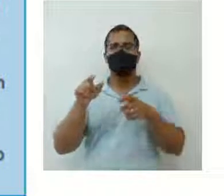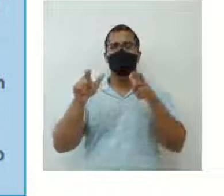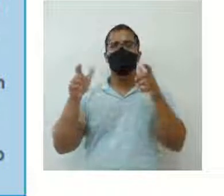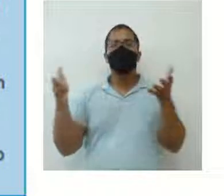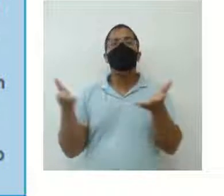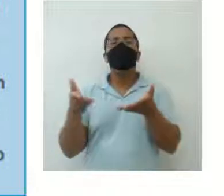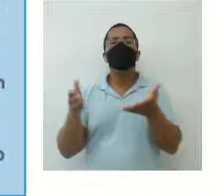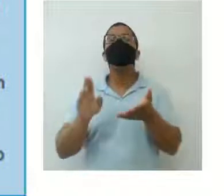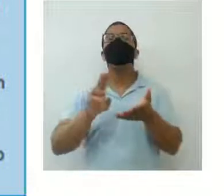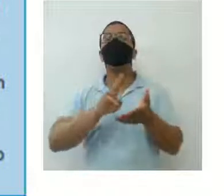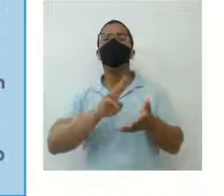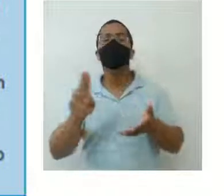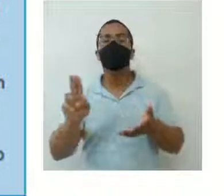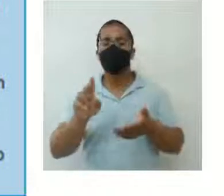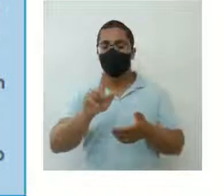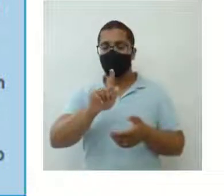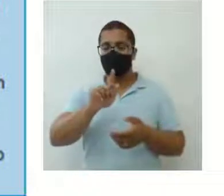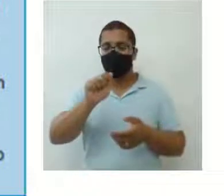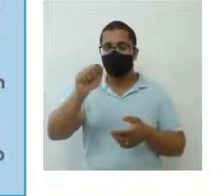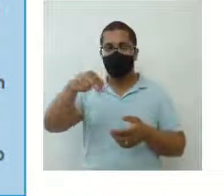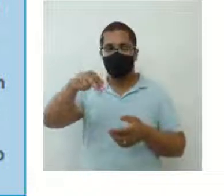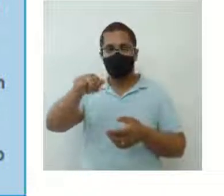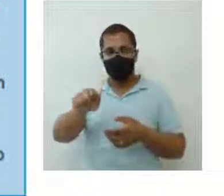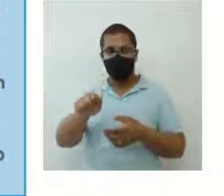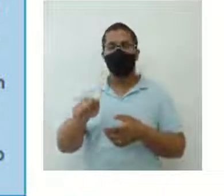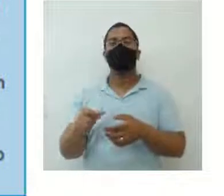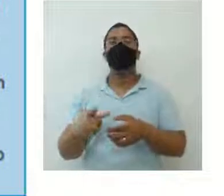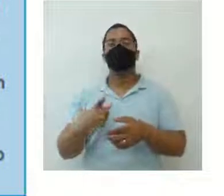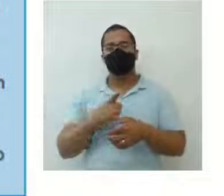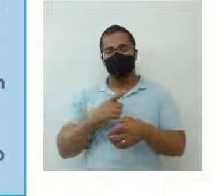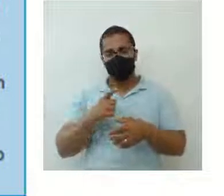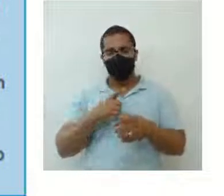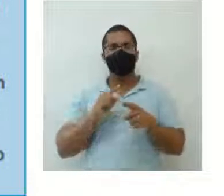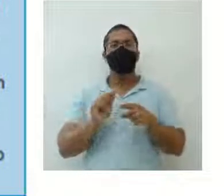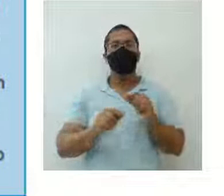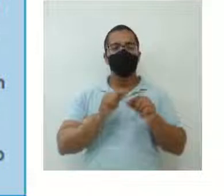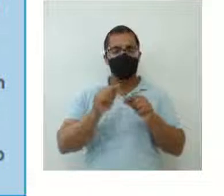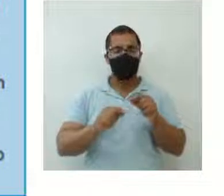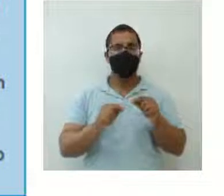Gana, outro momento também após os colonizadores, né,